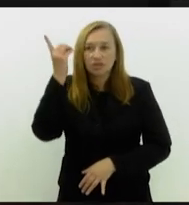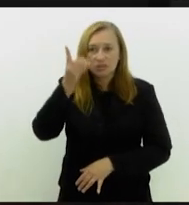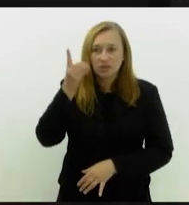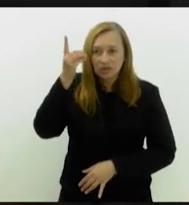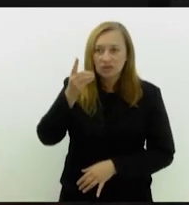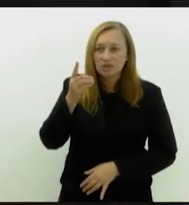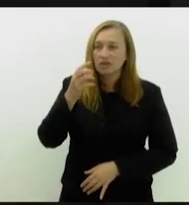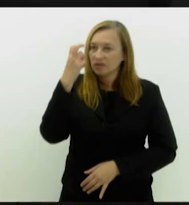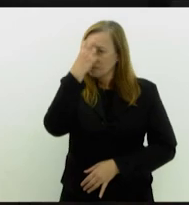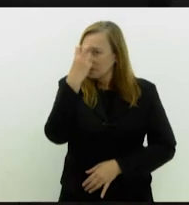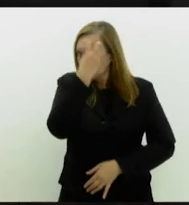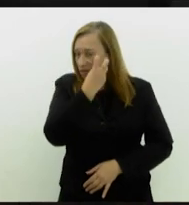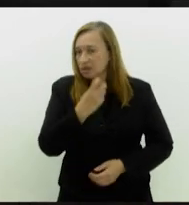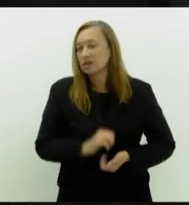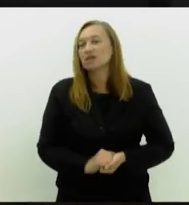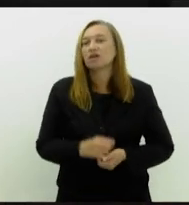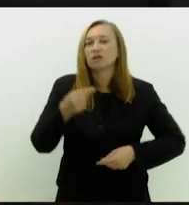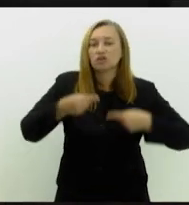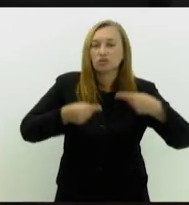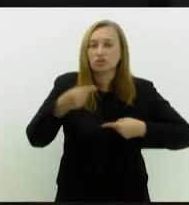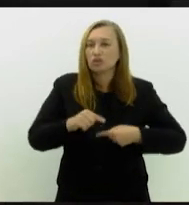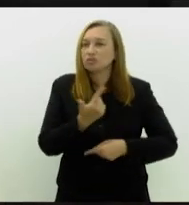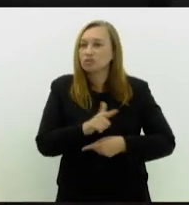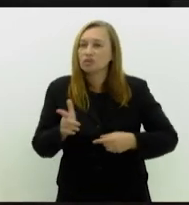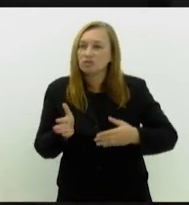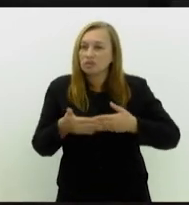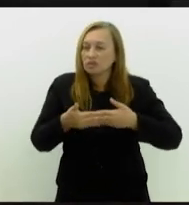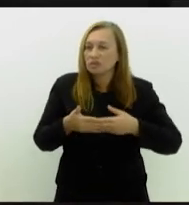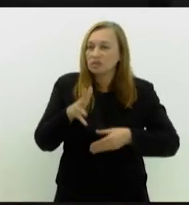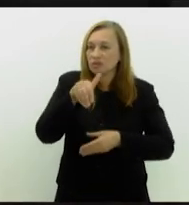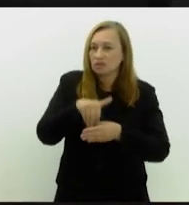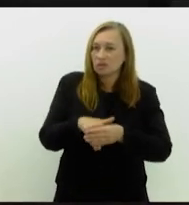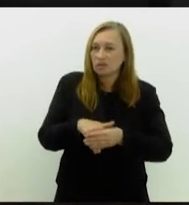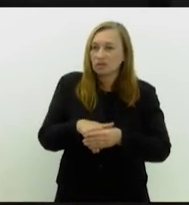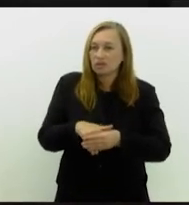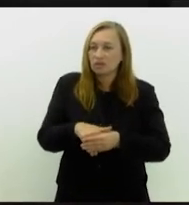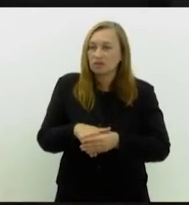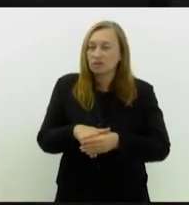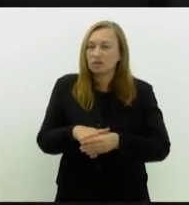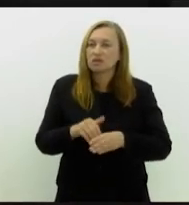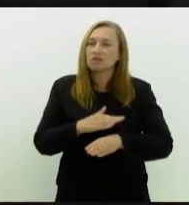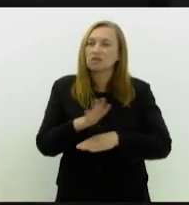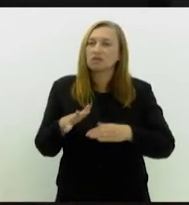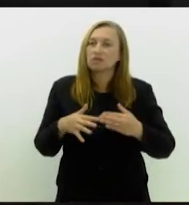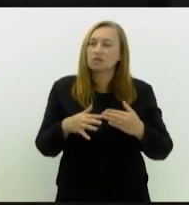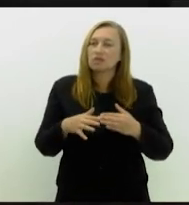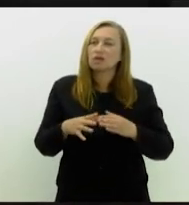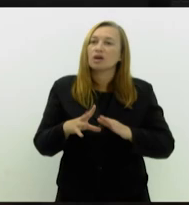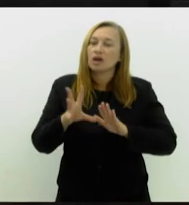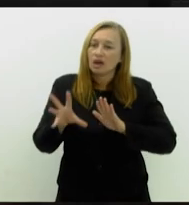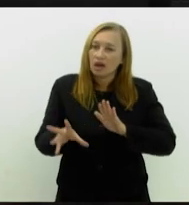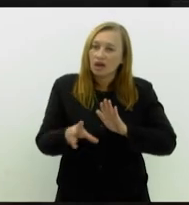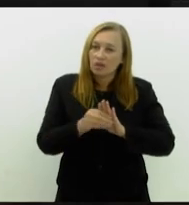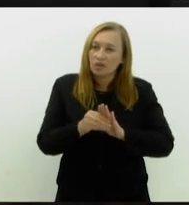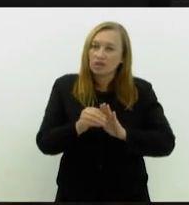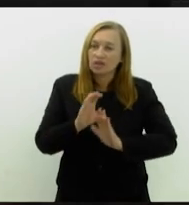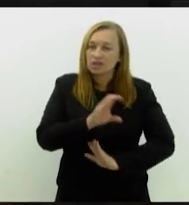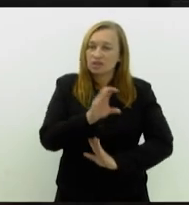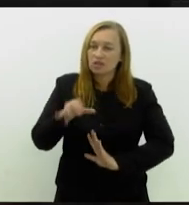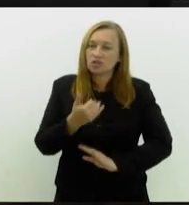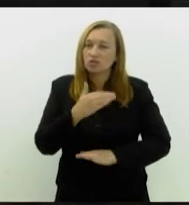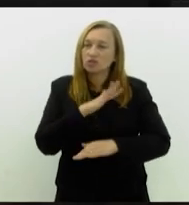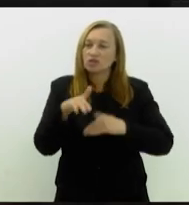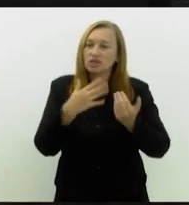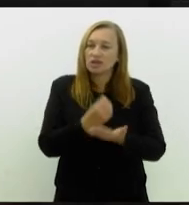deputada Verônica Lima em discussão não havendo quem quera discutir encerrada a discussão em votação a emenda da ccj